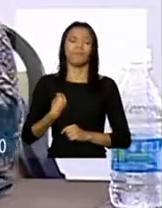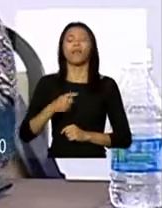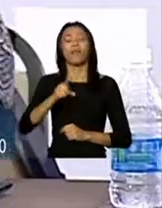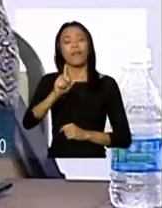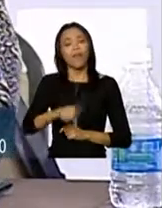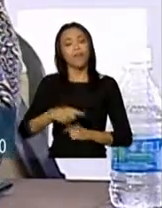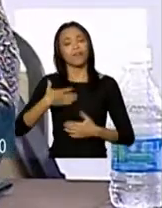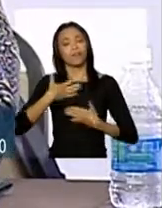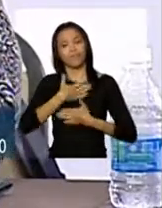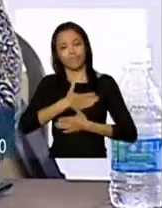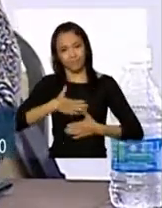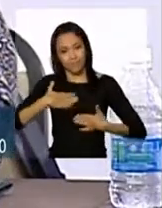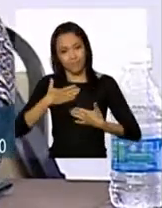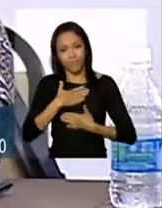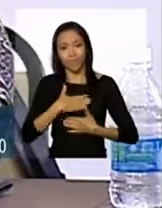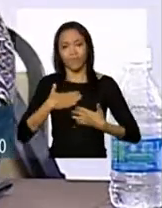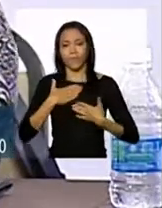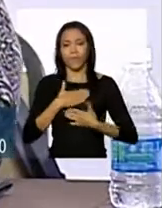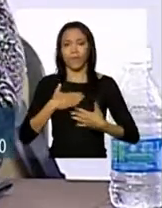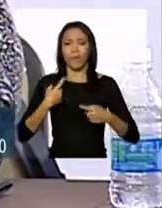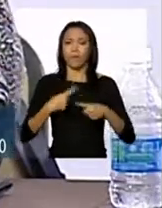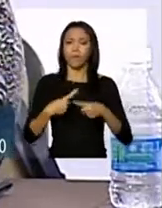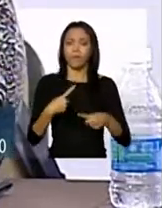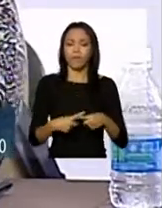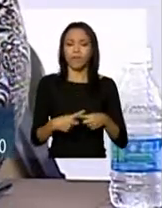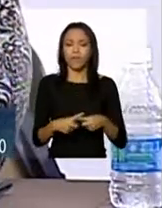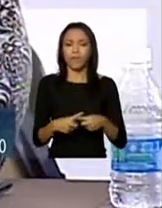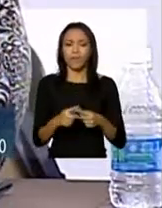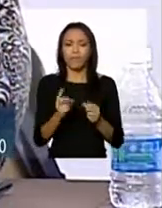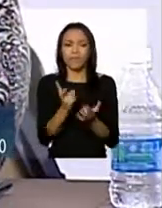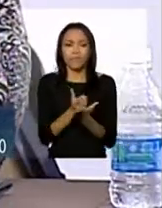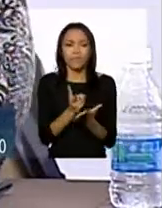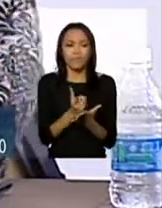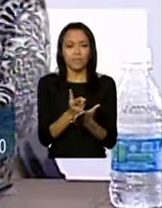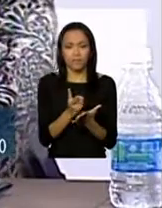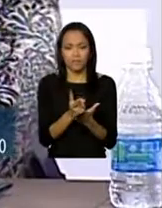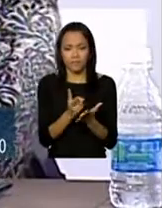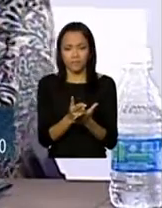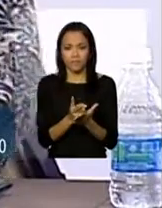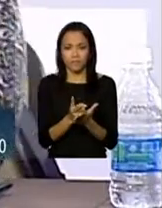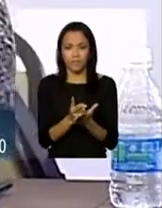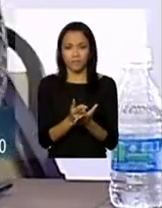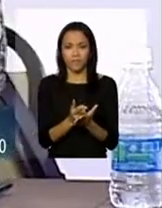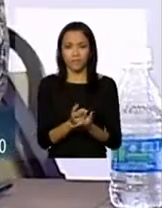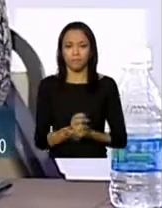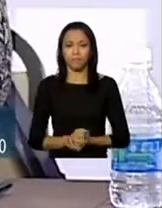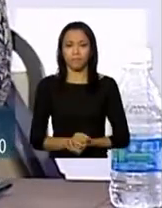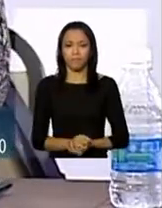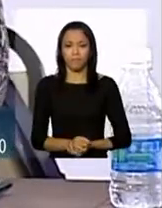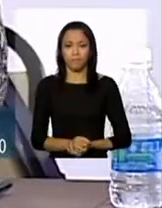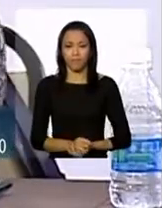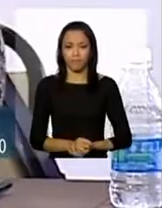extremamente satisfatório, sobretudo na perspectiva de que